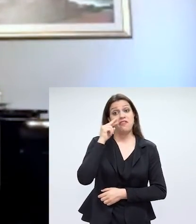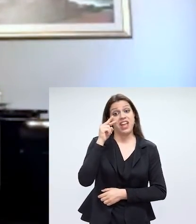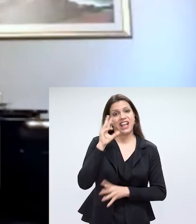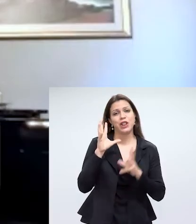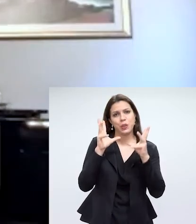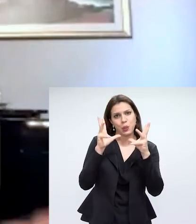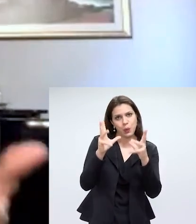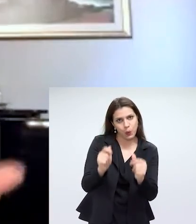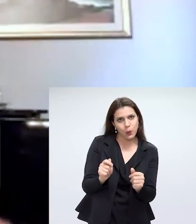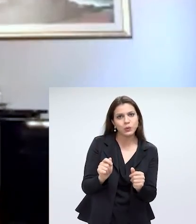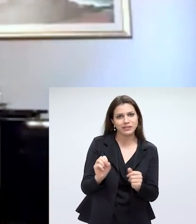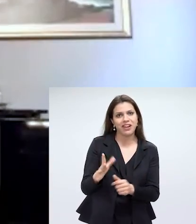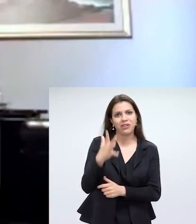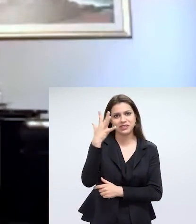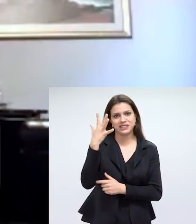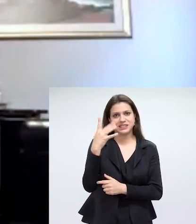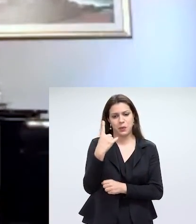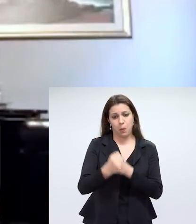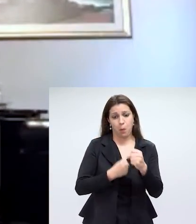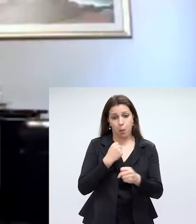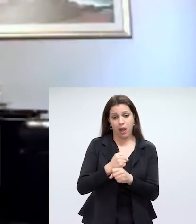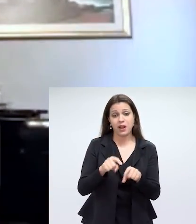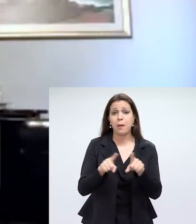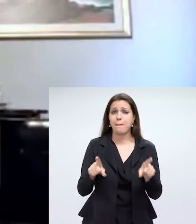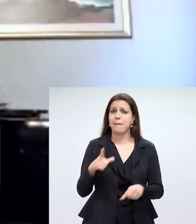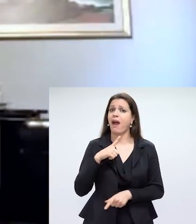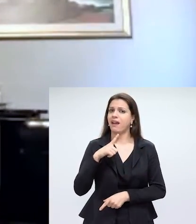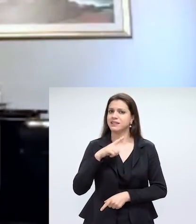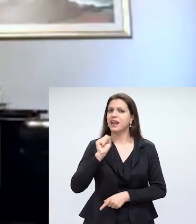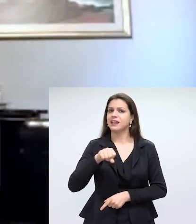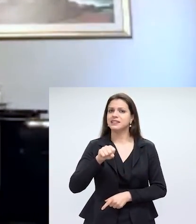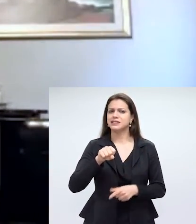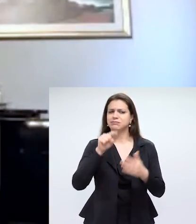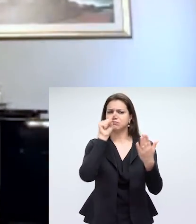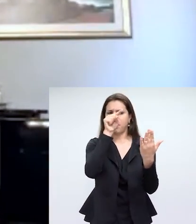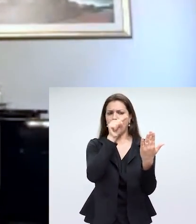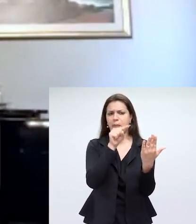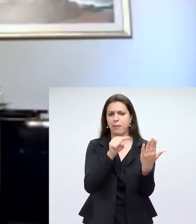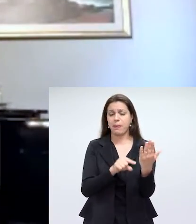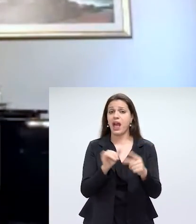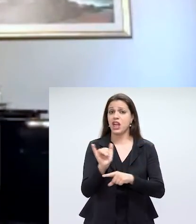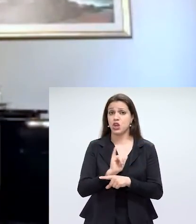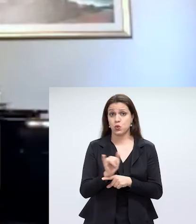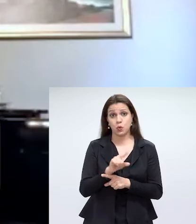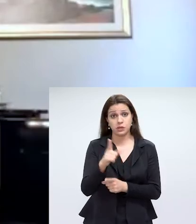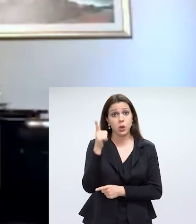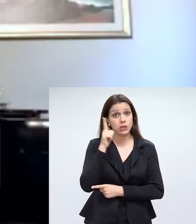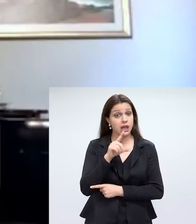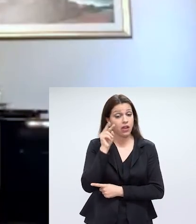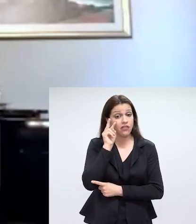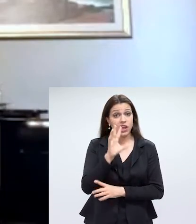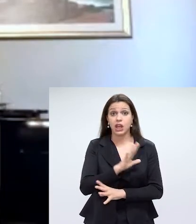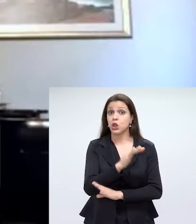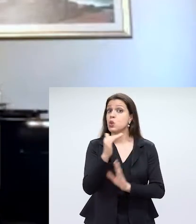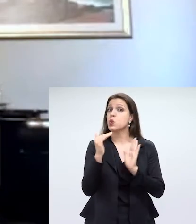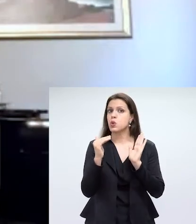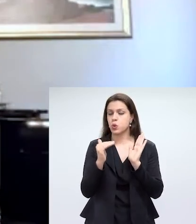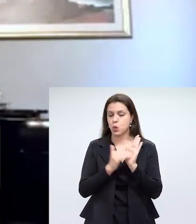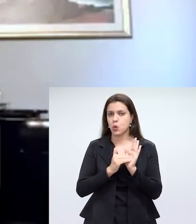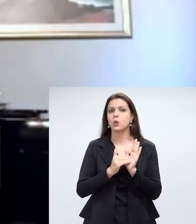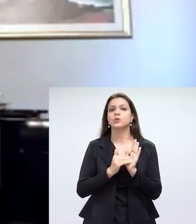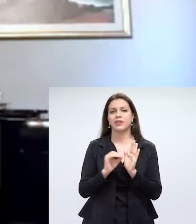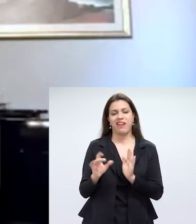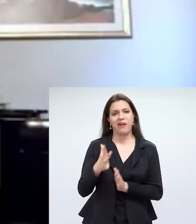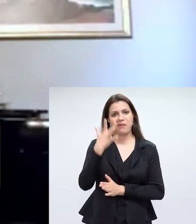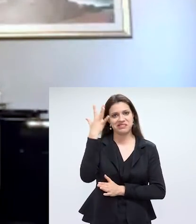todos os programas, mas nós temos a nossa setlist, a nossa playlist no YouTube da Assembleia Legislativa para que você